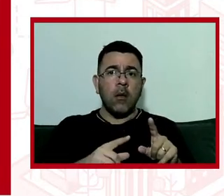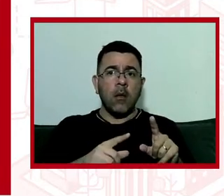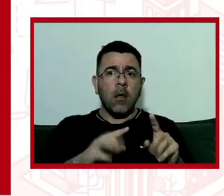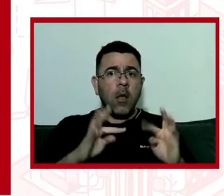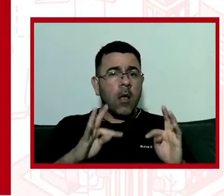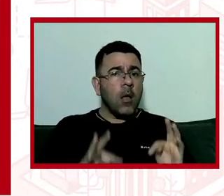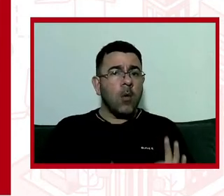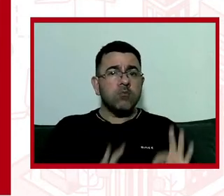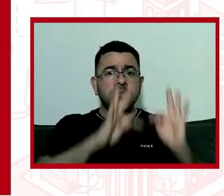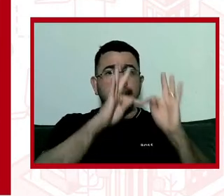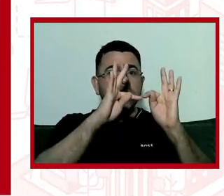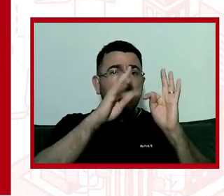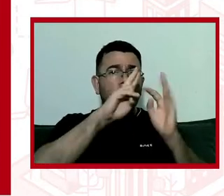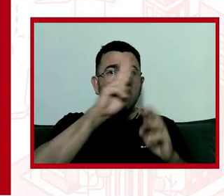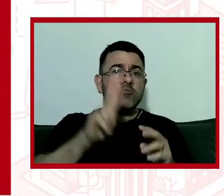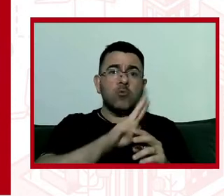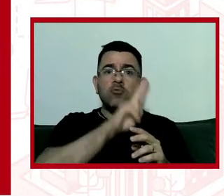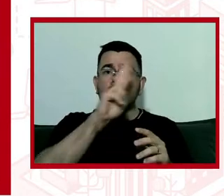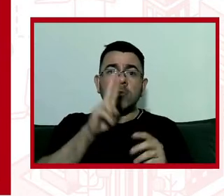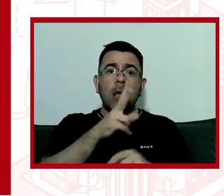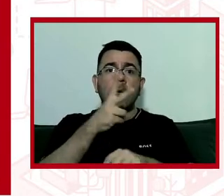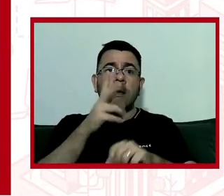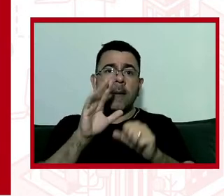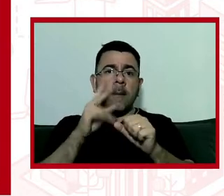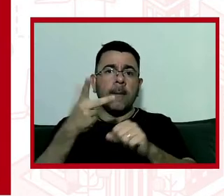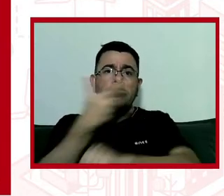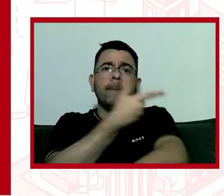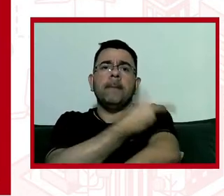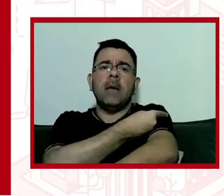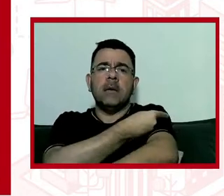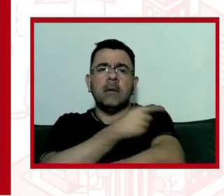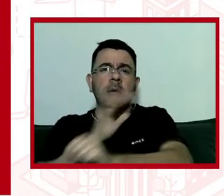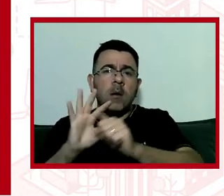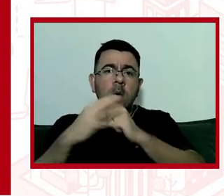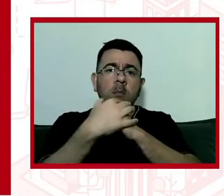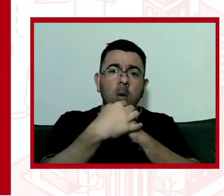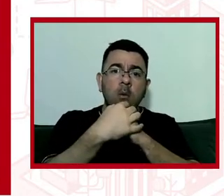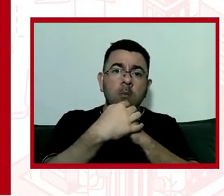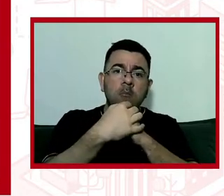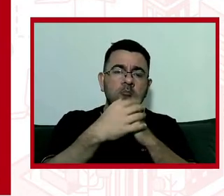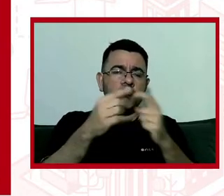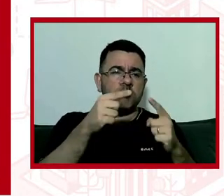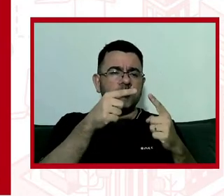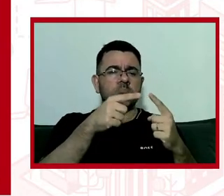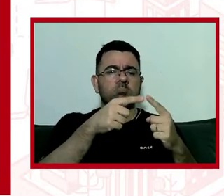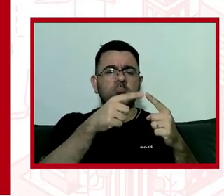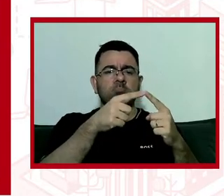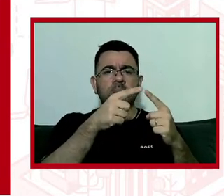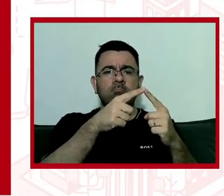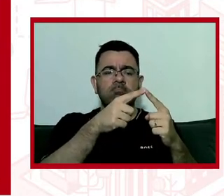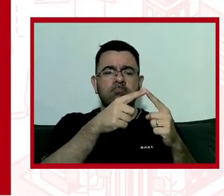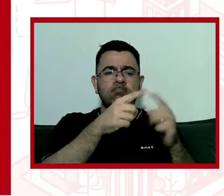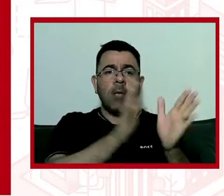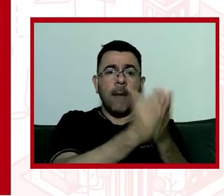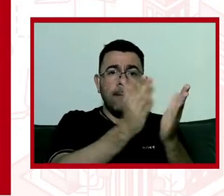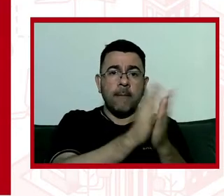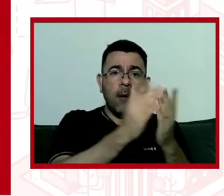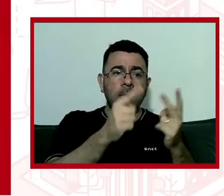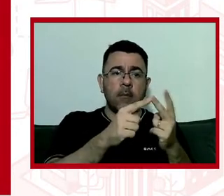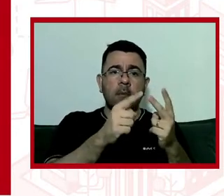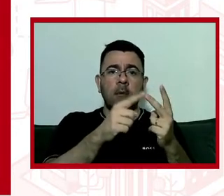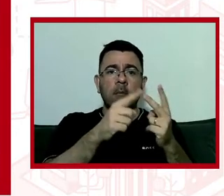a vacina para covid da pessoa mais humilde de uma cidade ao maior empresário de uma cidade passaria pelo